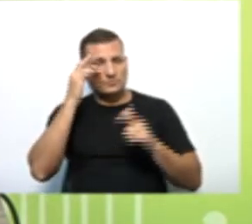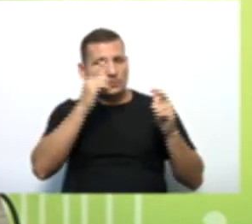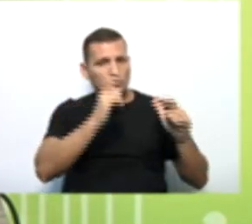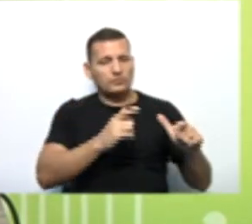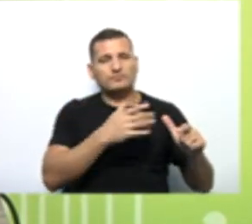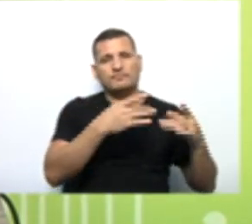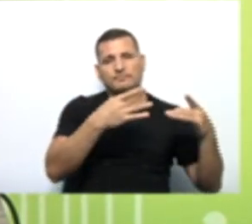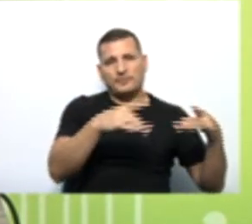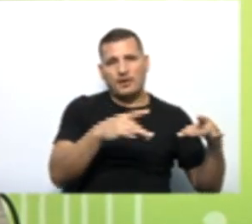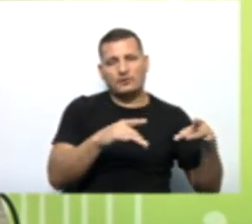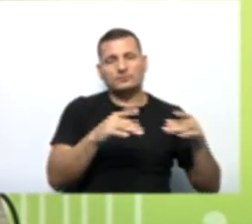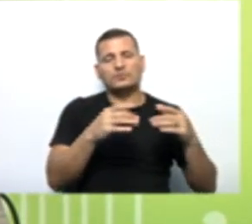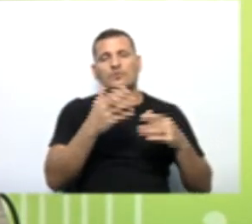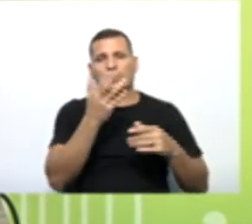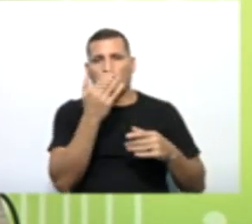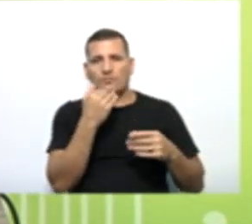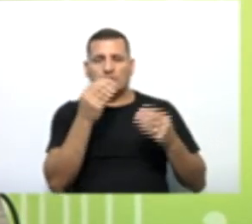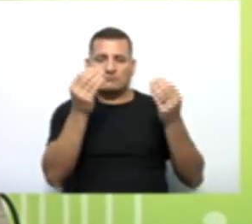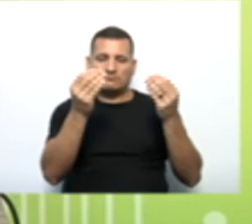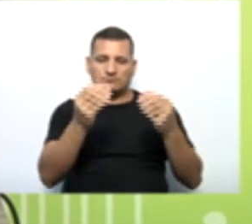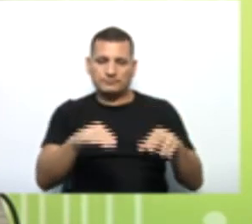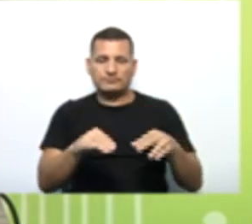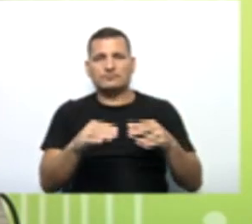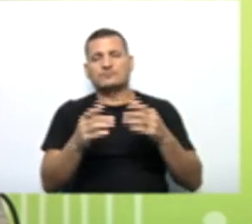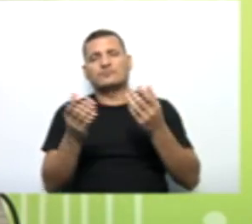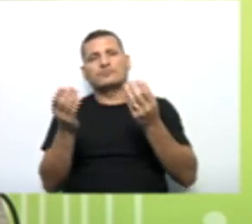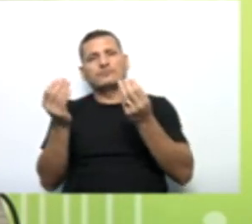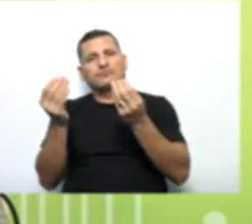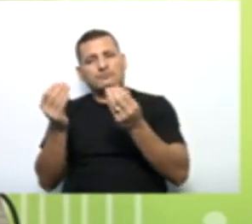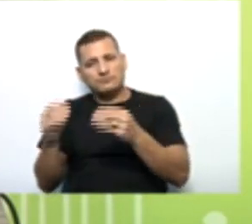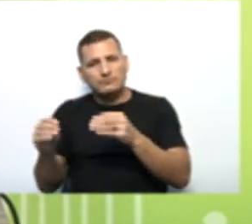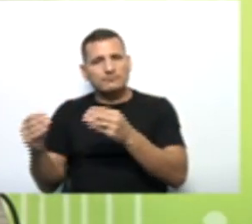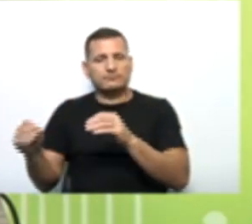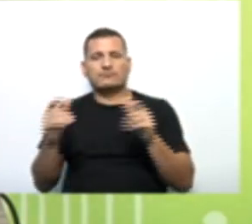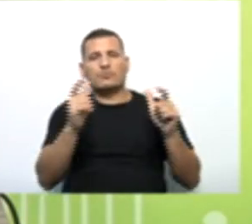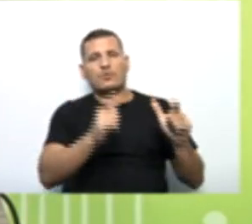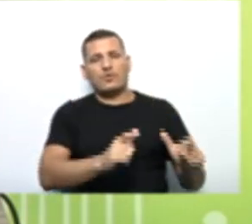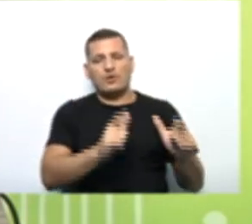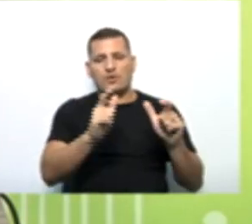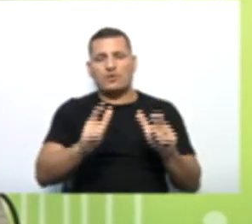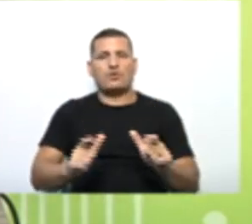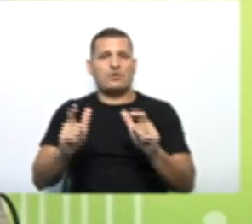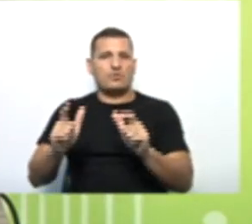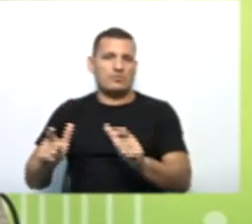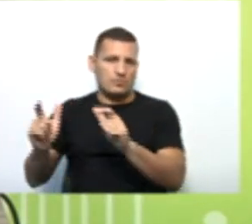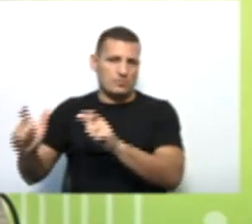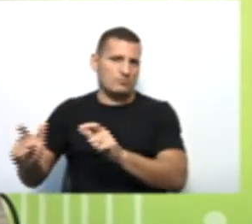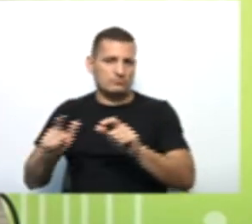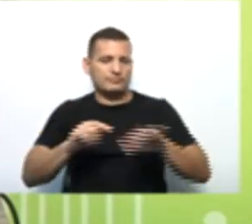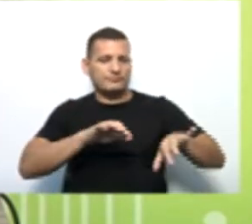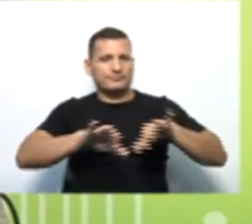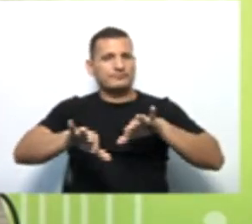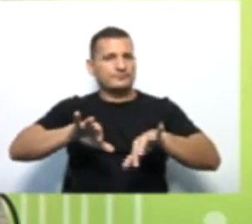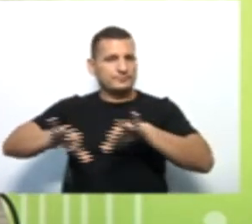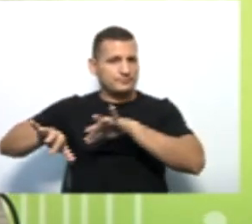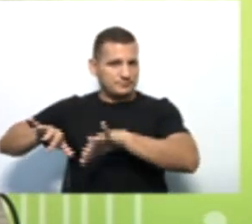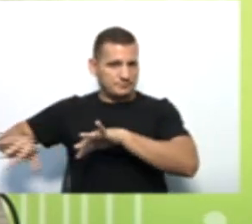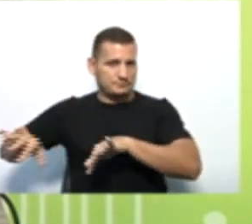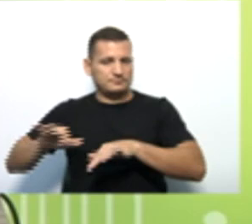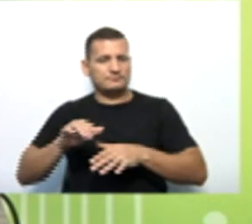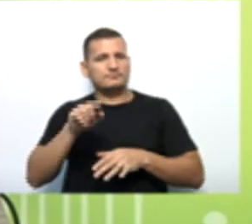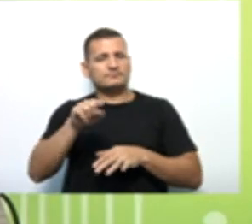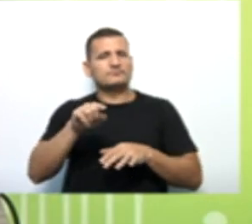plástico, resto de comida você pode dar para as galinhas, fazer um local de compostagem, onde você acaba